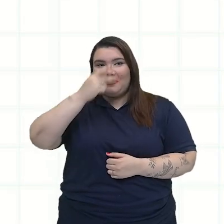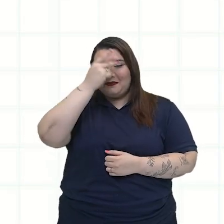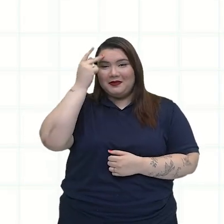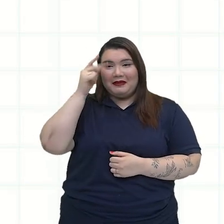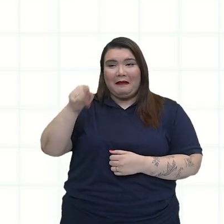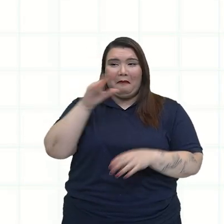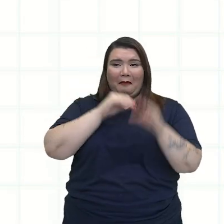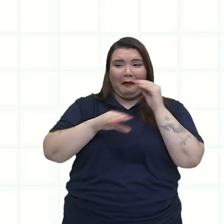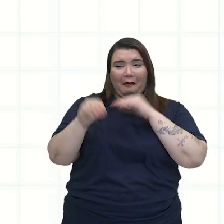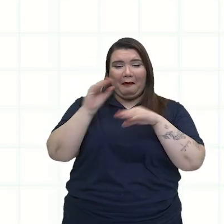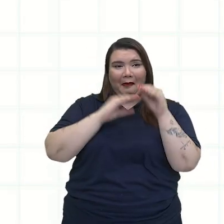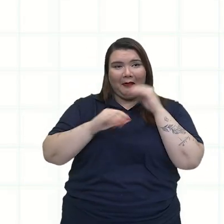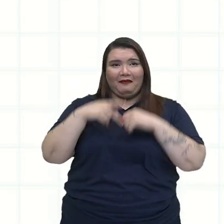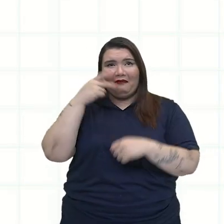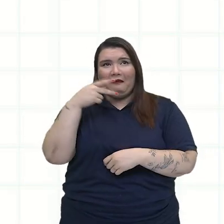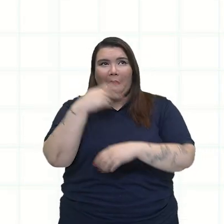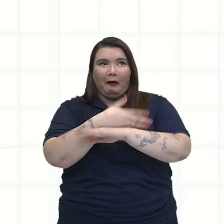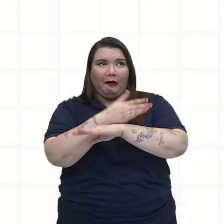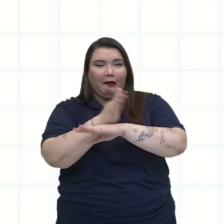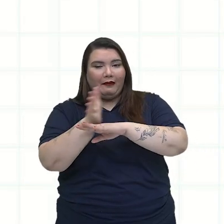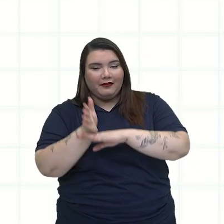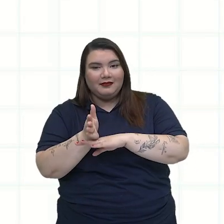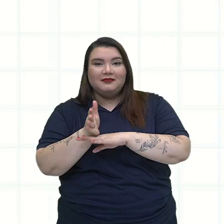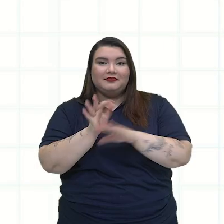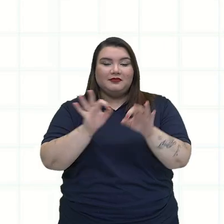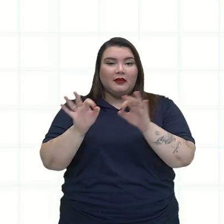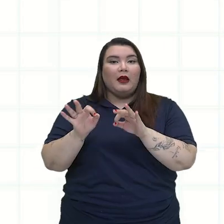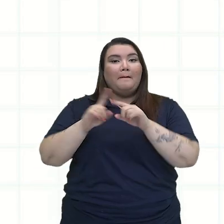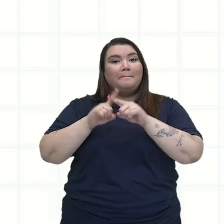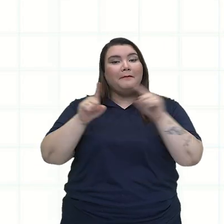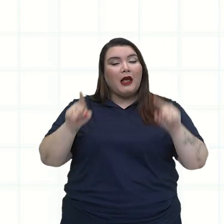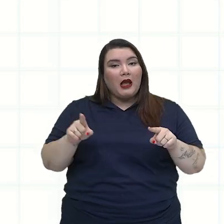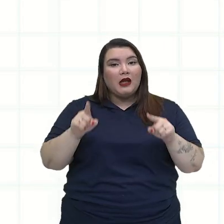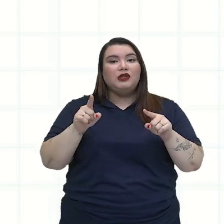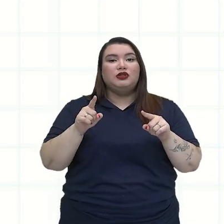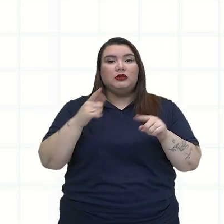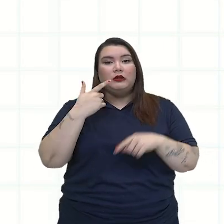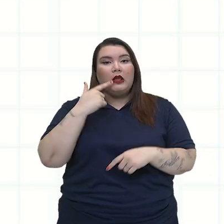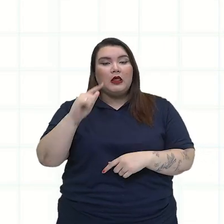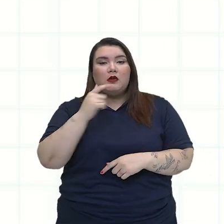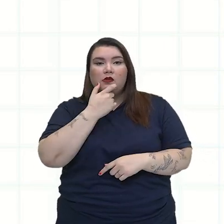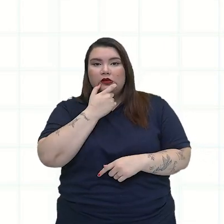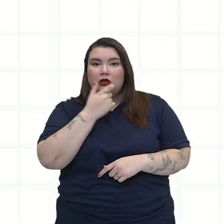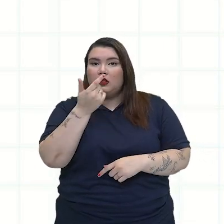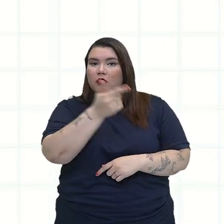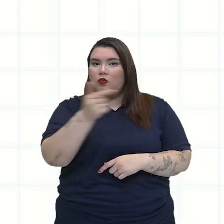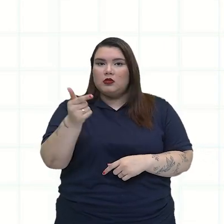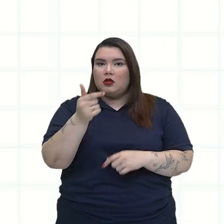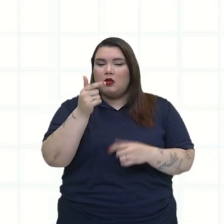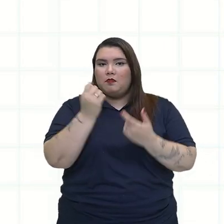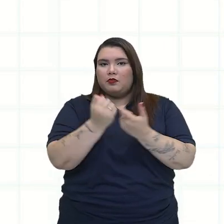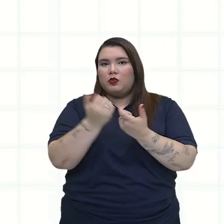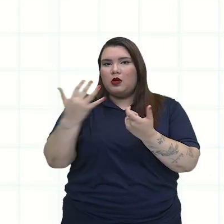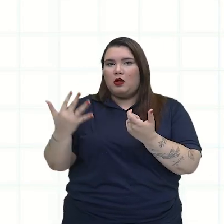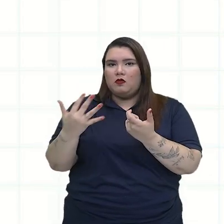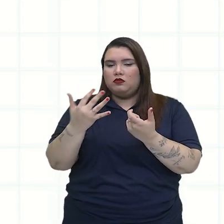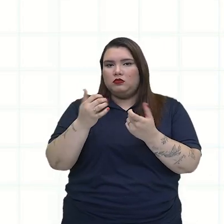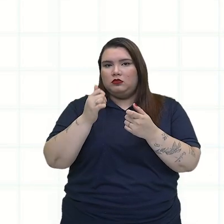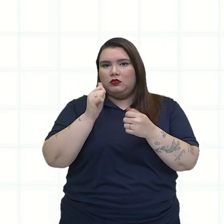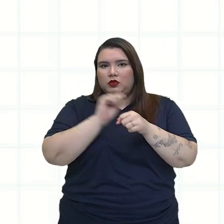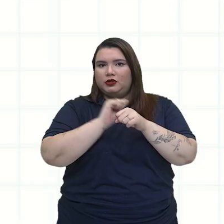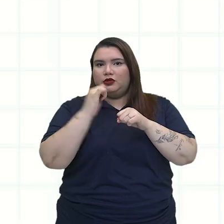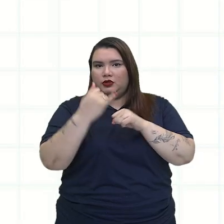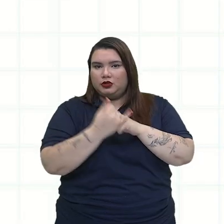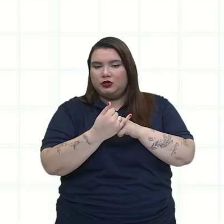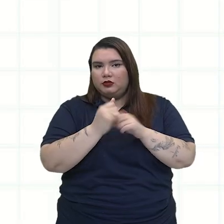ela é muito, são tagarelas, digamos. Tem o plural. Na língua inglesa, adjetivo não tem plural,